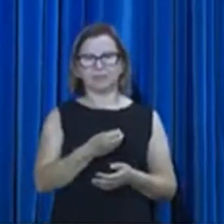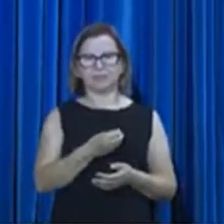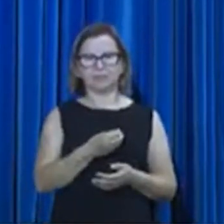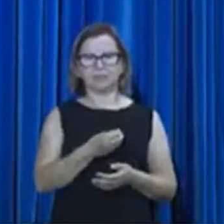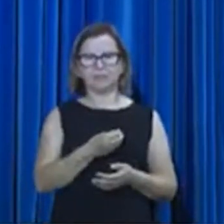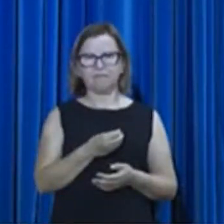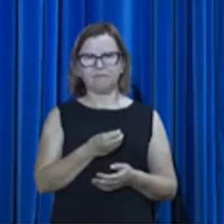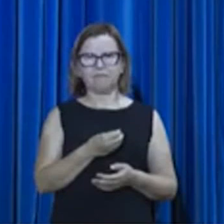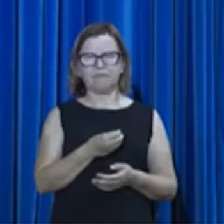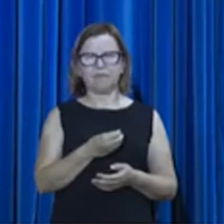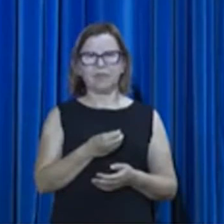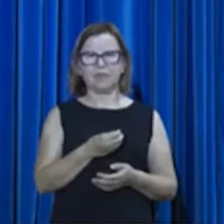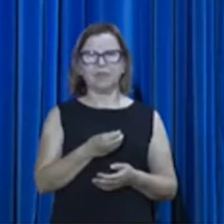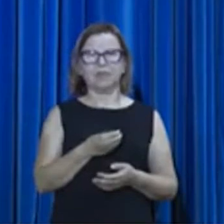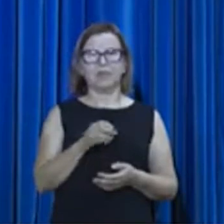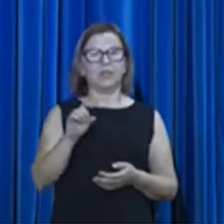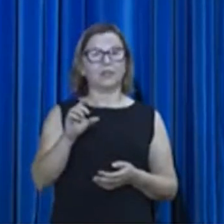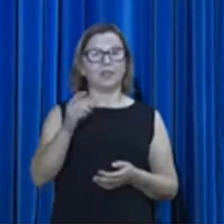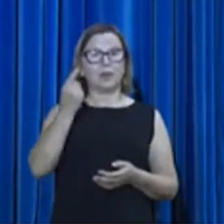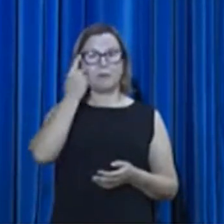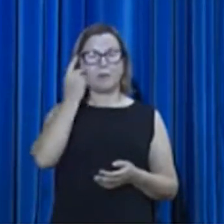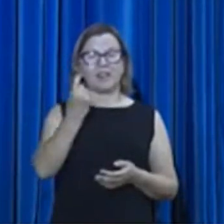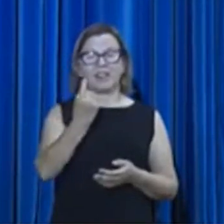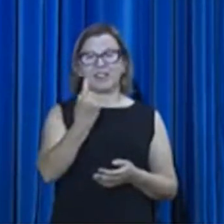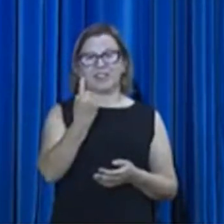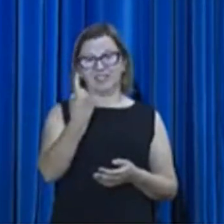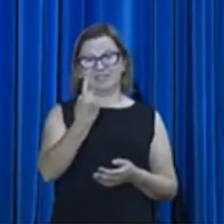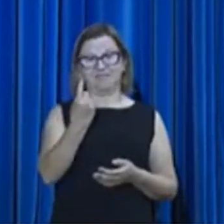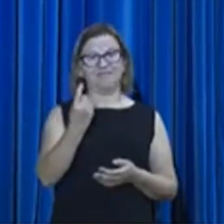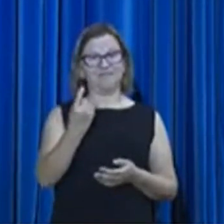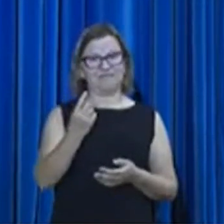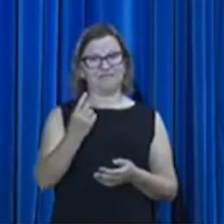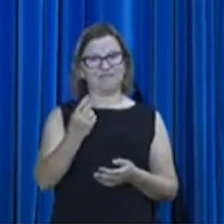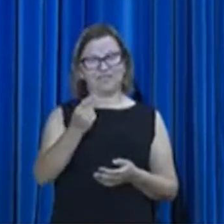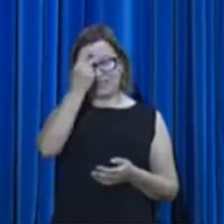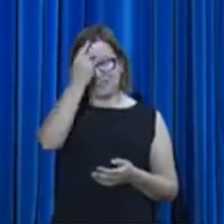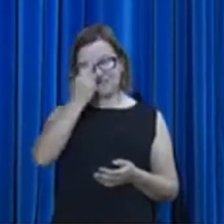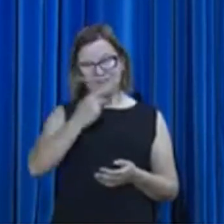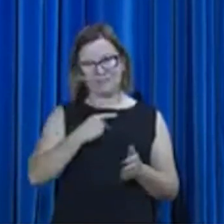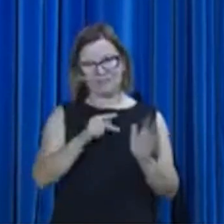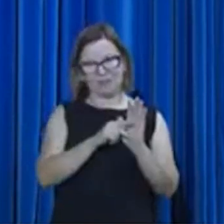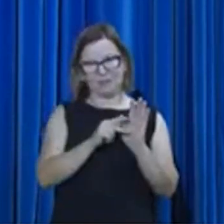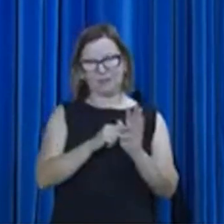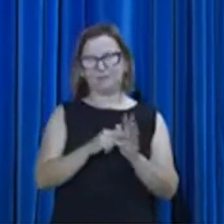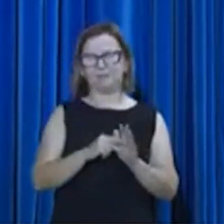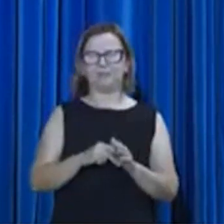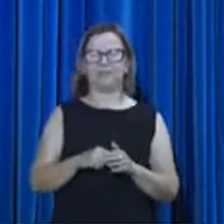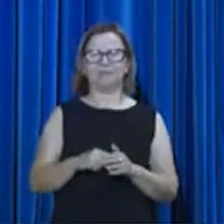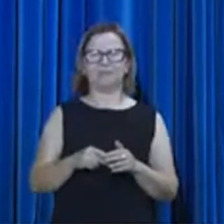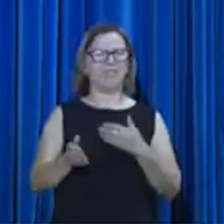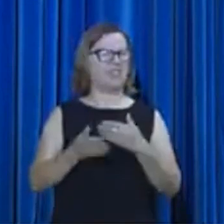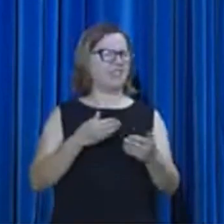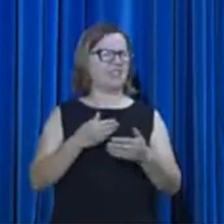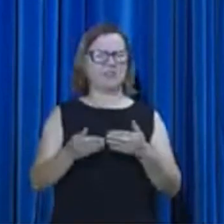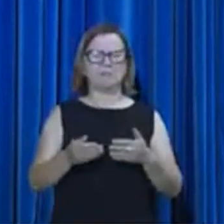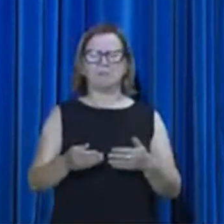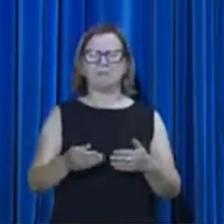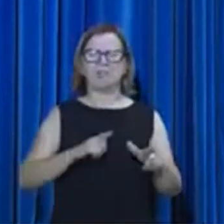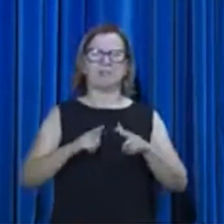seu próprio ego. Sem entrar no mérito do tipo de serviço, braçal ou